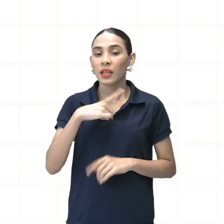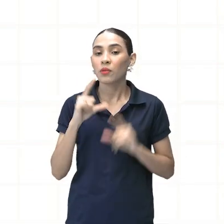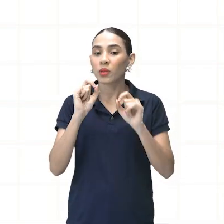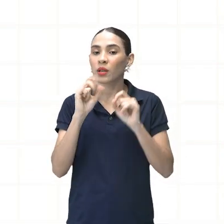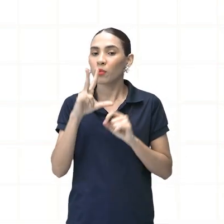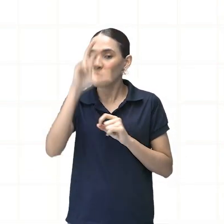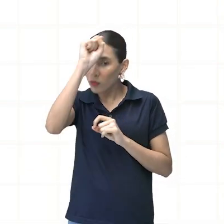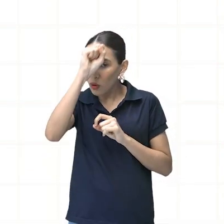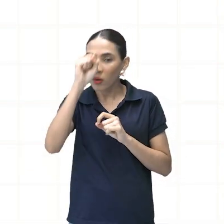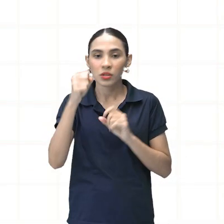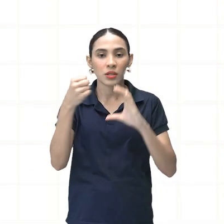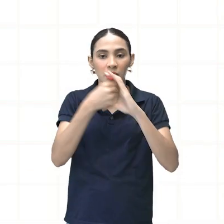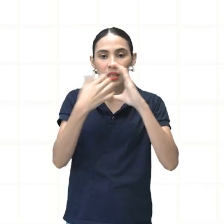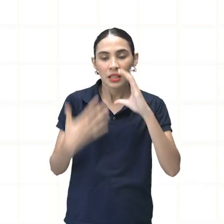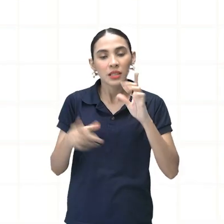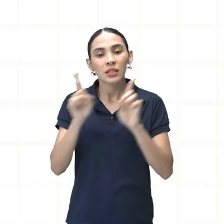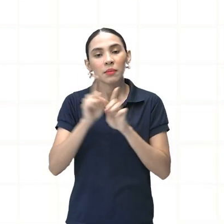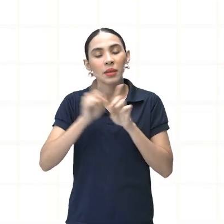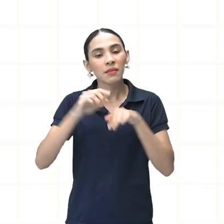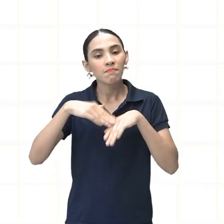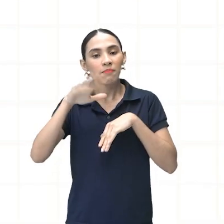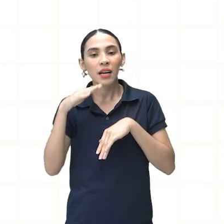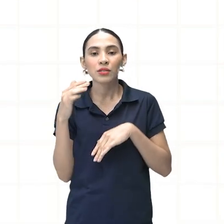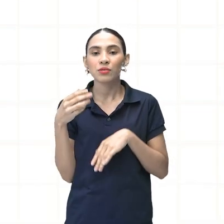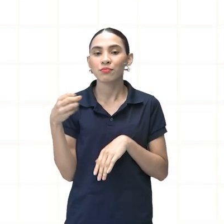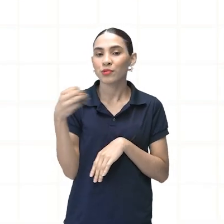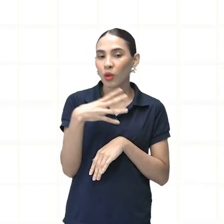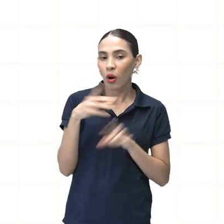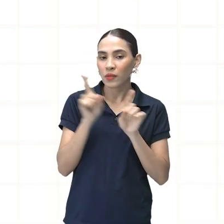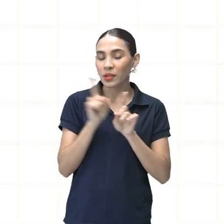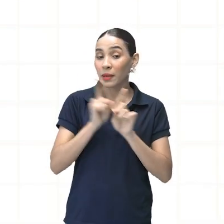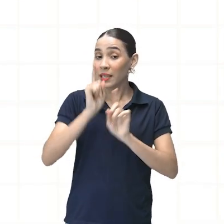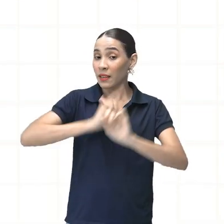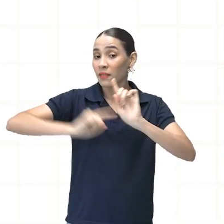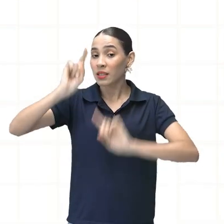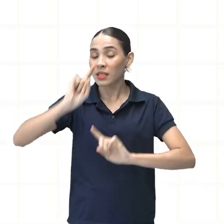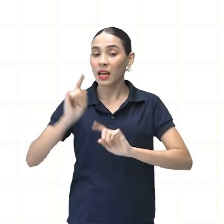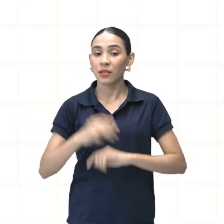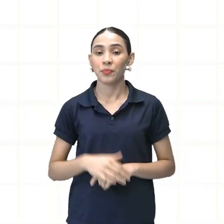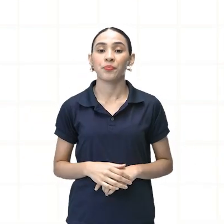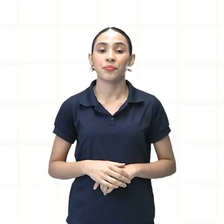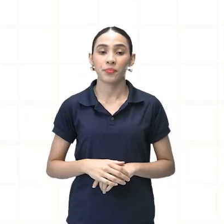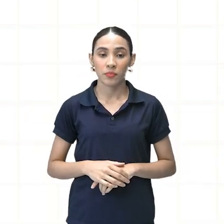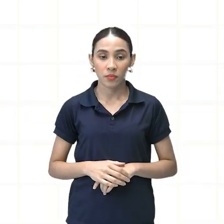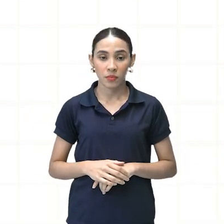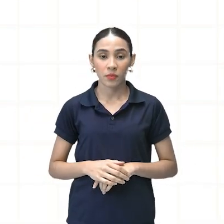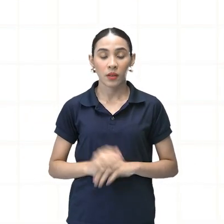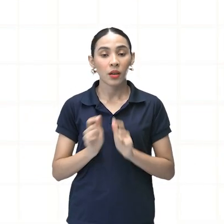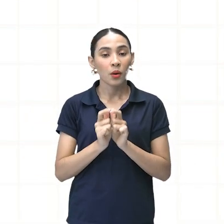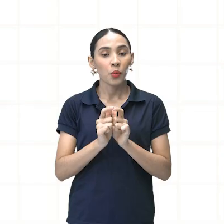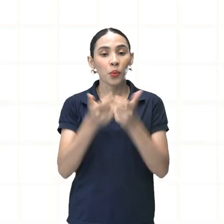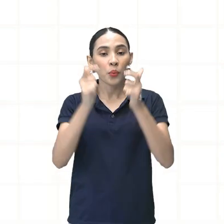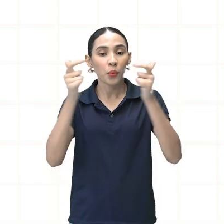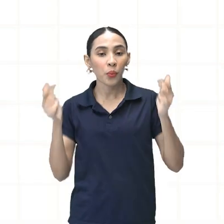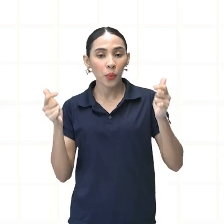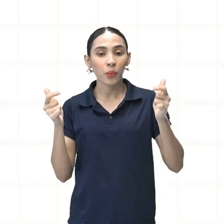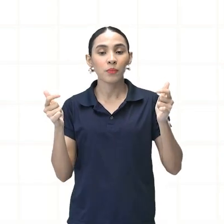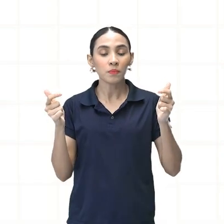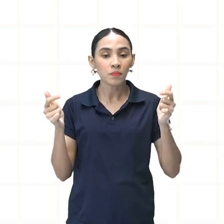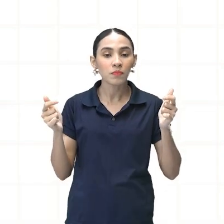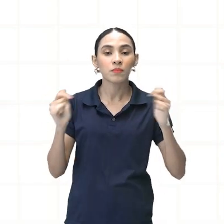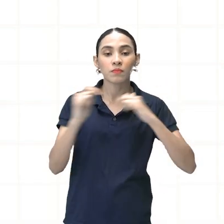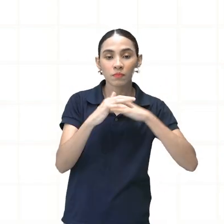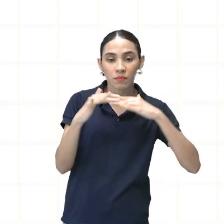ali características mais modernas, por assim dizer, mais avançadas, como a própria palavra já sugere ali. Crescimento urbano,